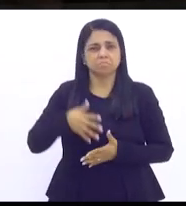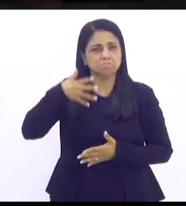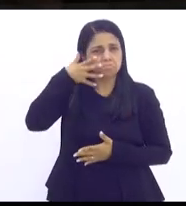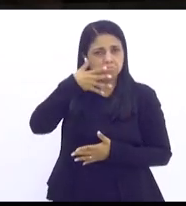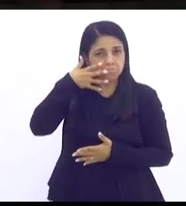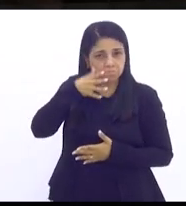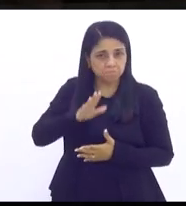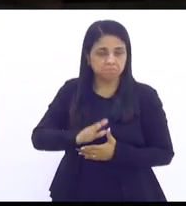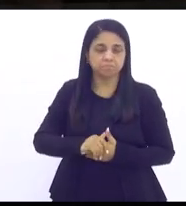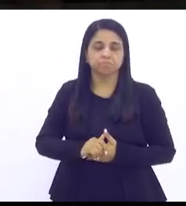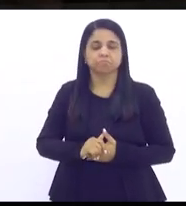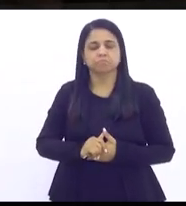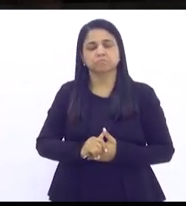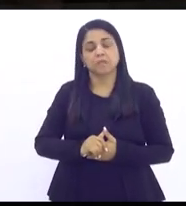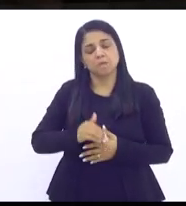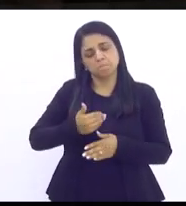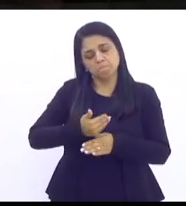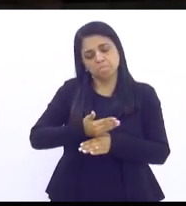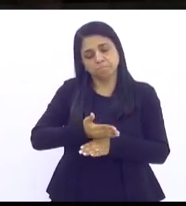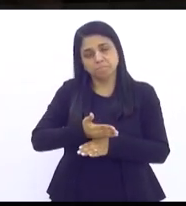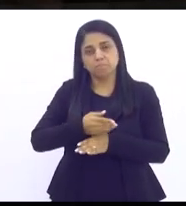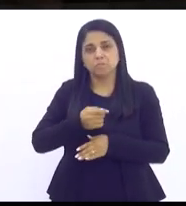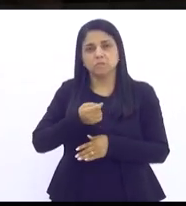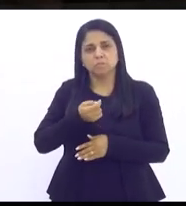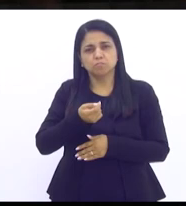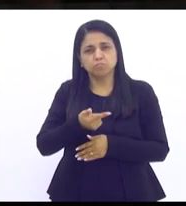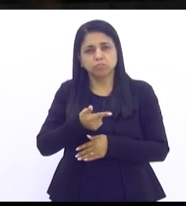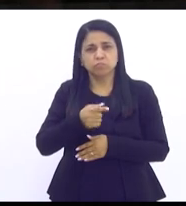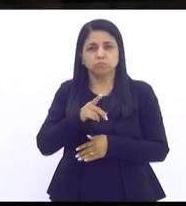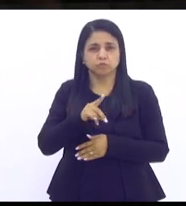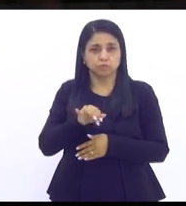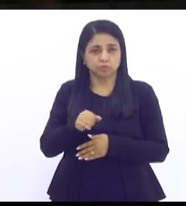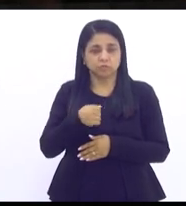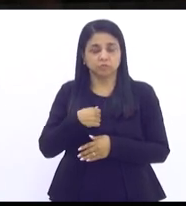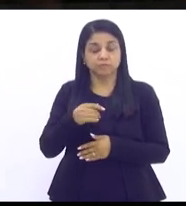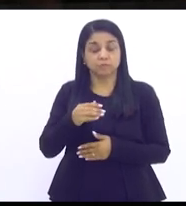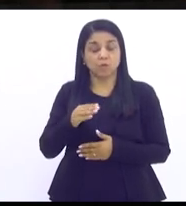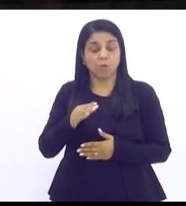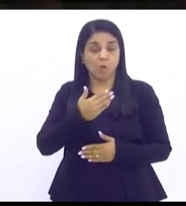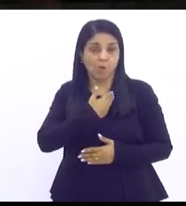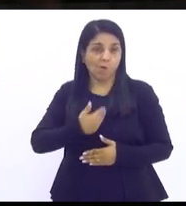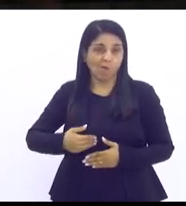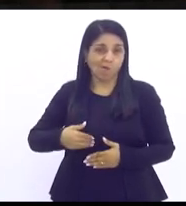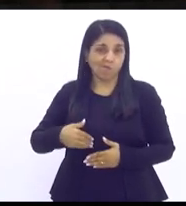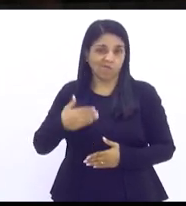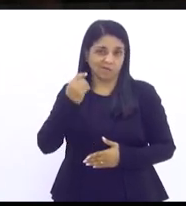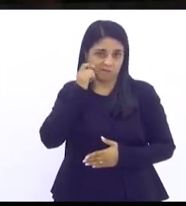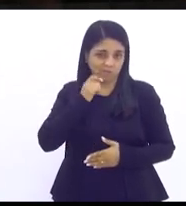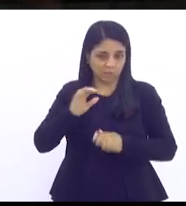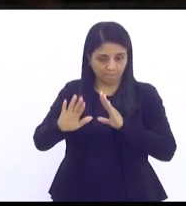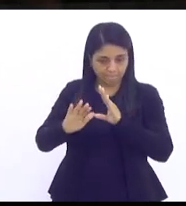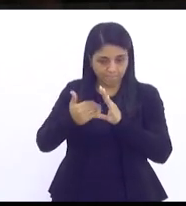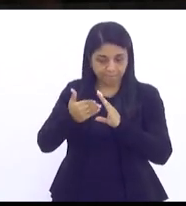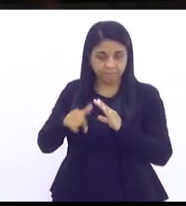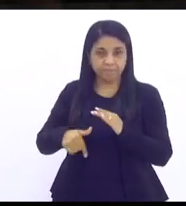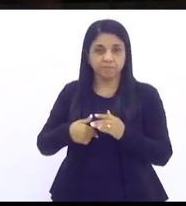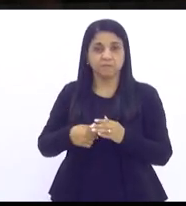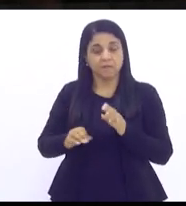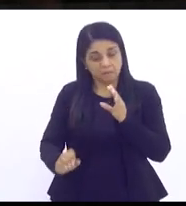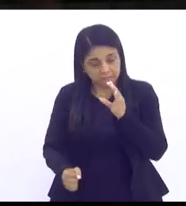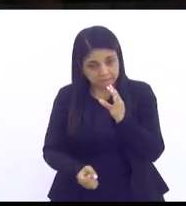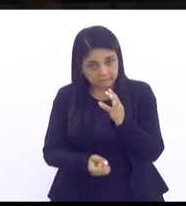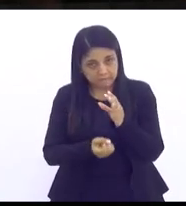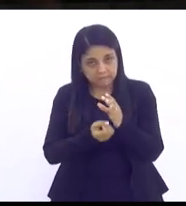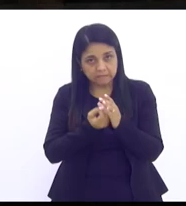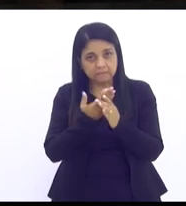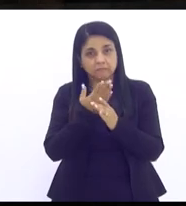Passou poucos dias e o governador mandou para essa casa a recriação, porque